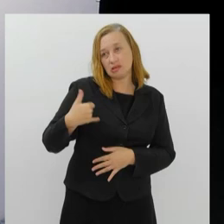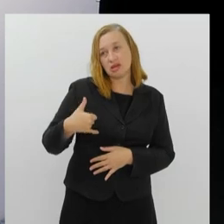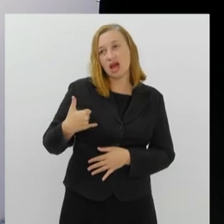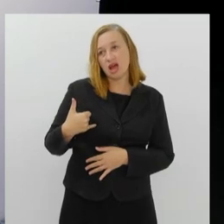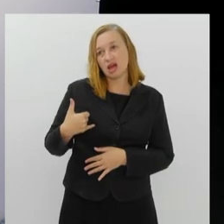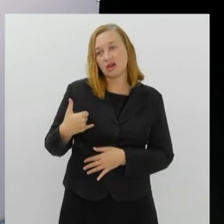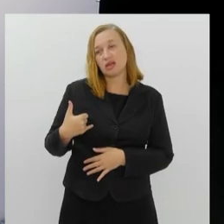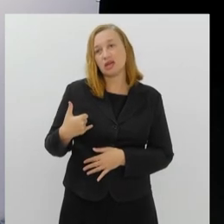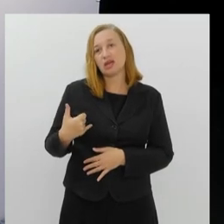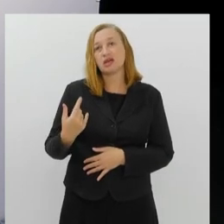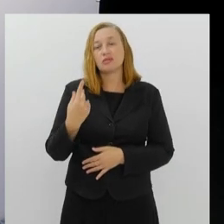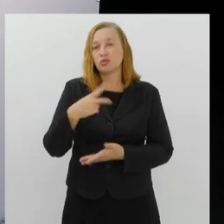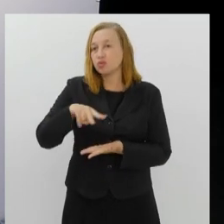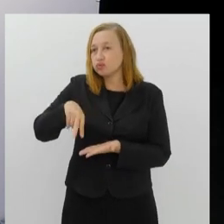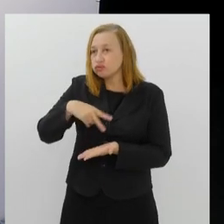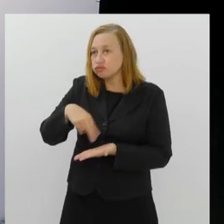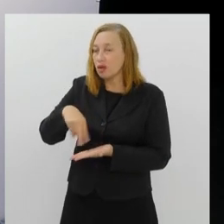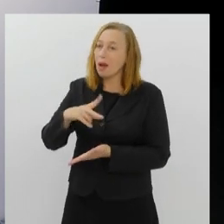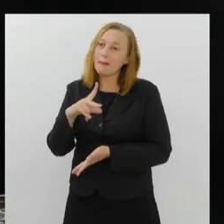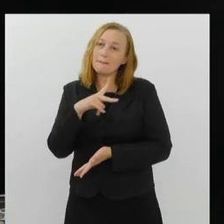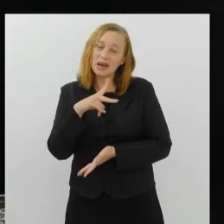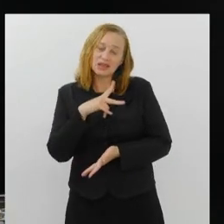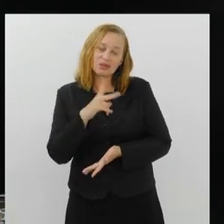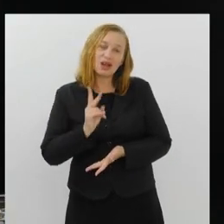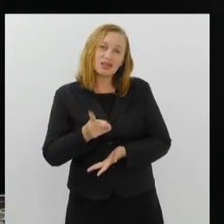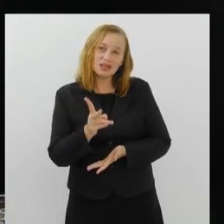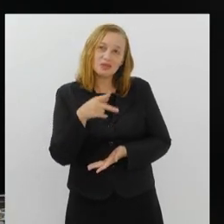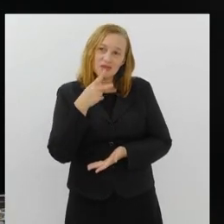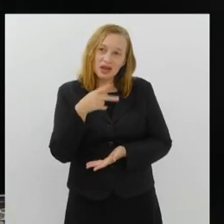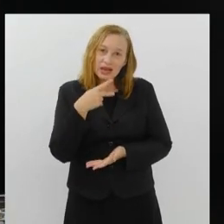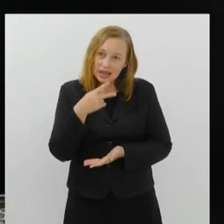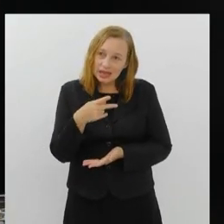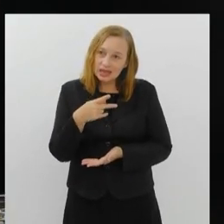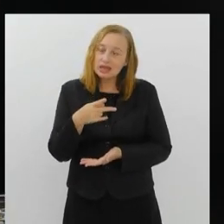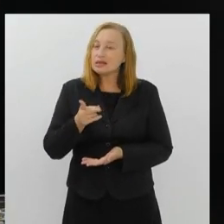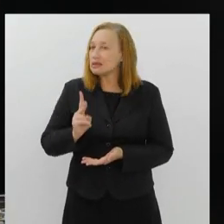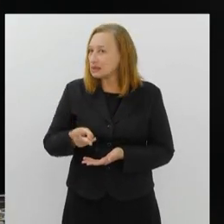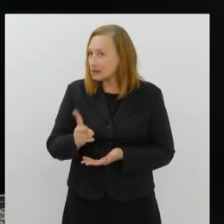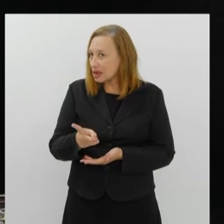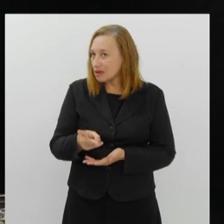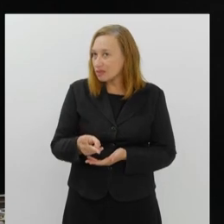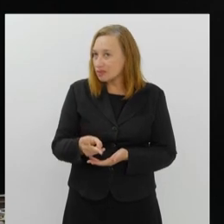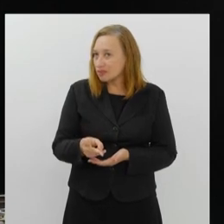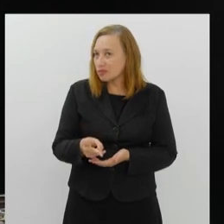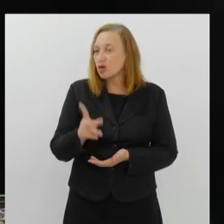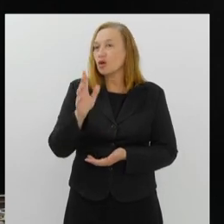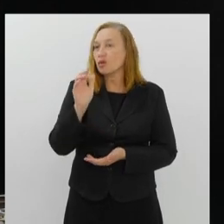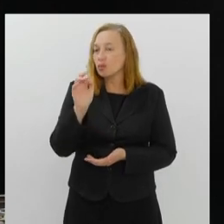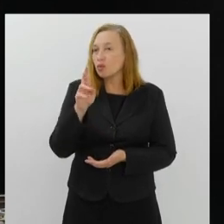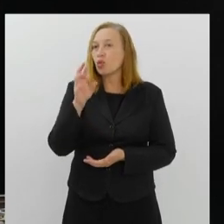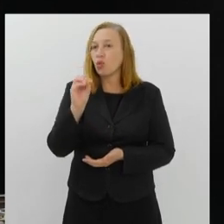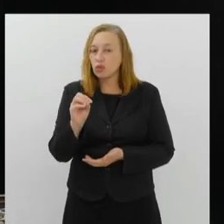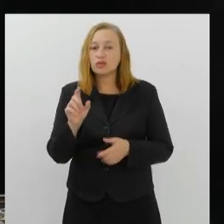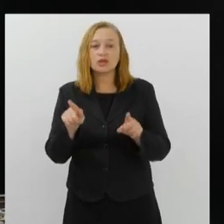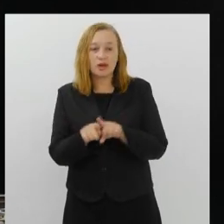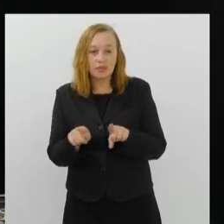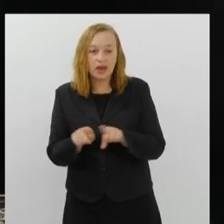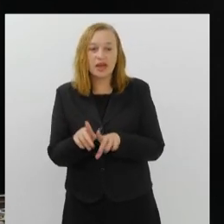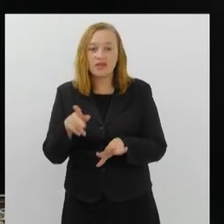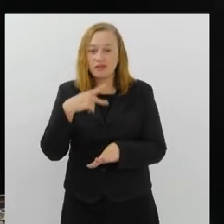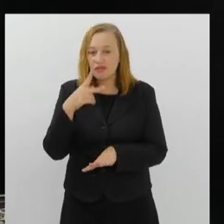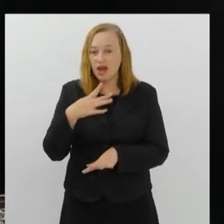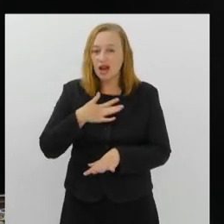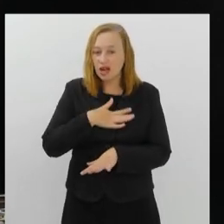idade, pelo seu bailado, que particularmente eu sempre falei, sempre, inclusive o Bruno Chateaubriand também